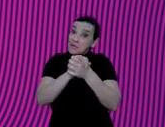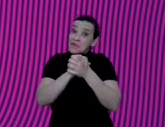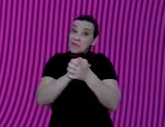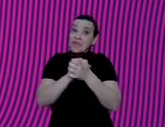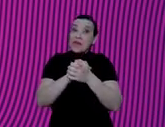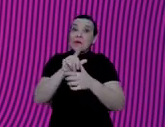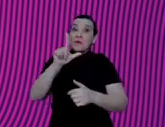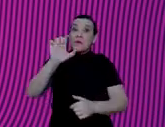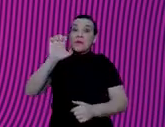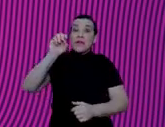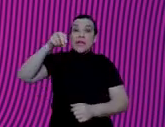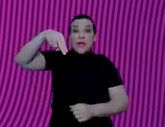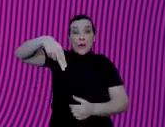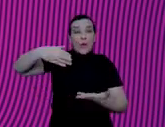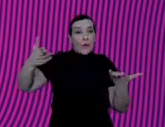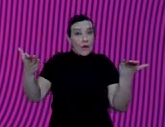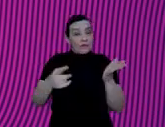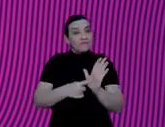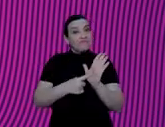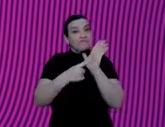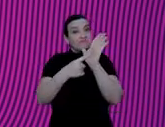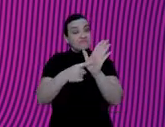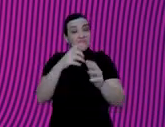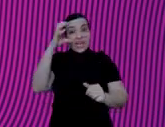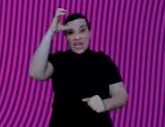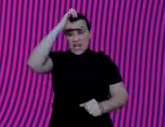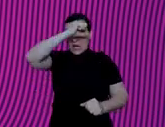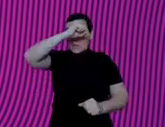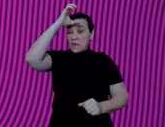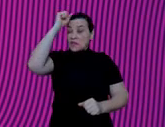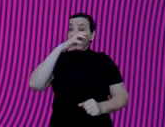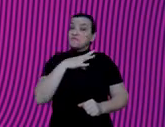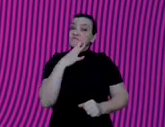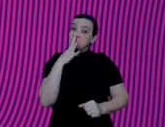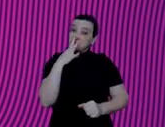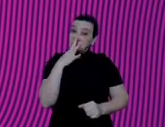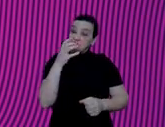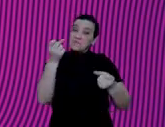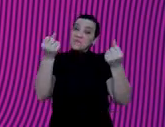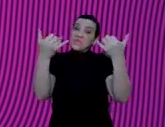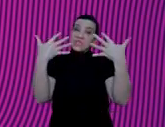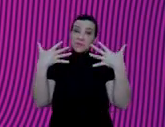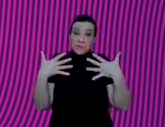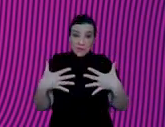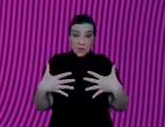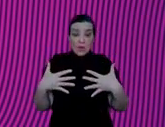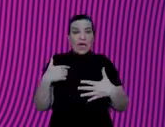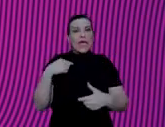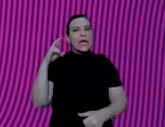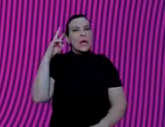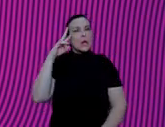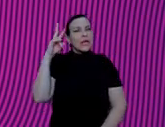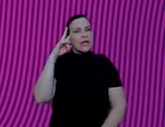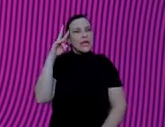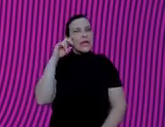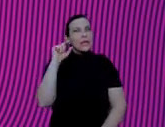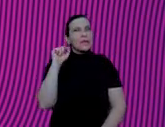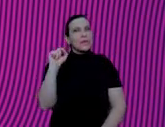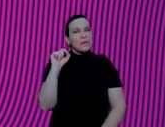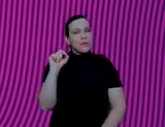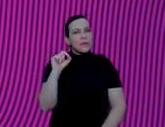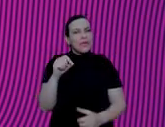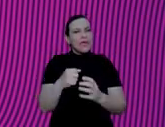que aprendi muito com esse histórico que você trouxe, Leon, e eu me lembro muito bem num plantão de residência